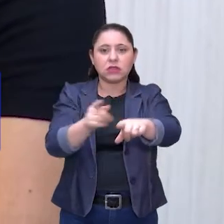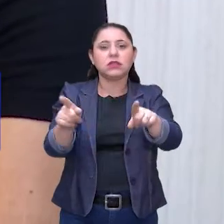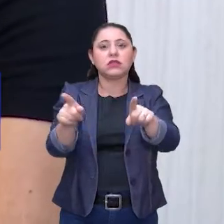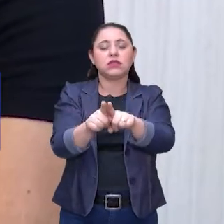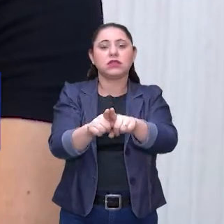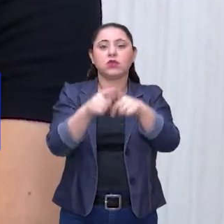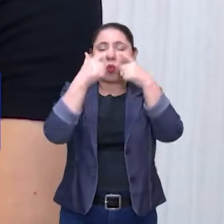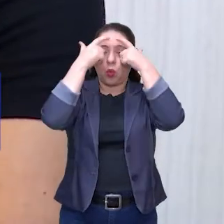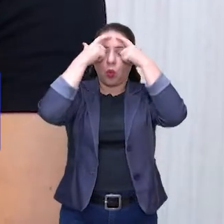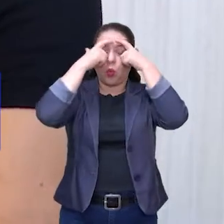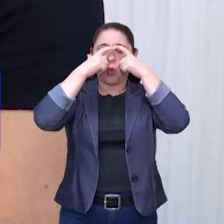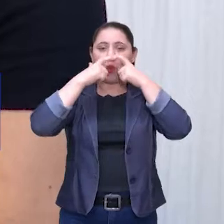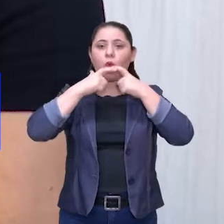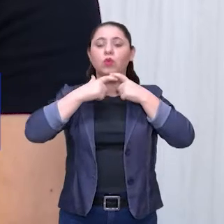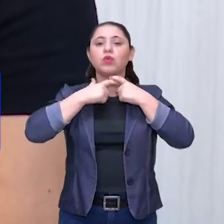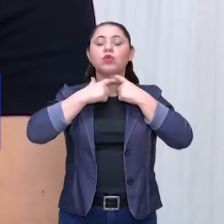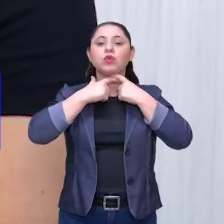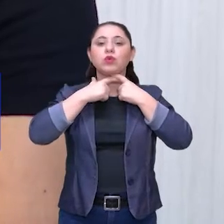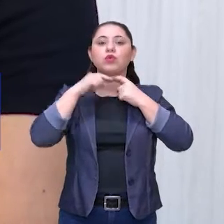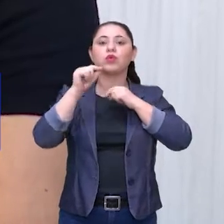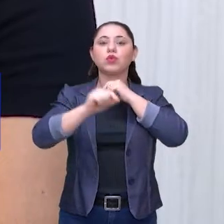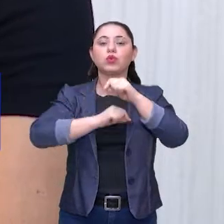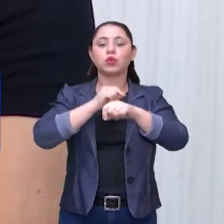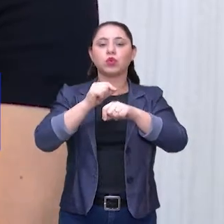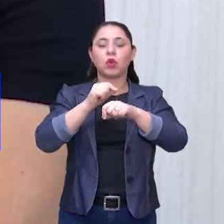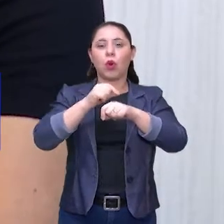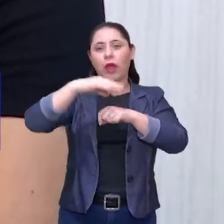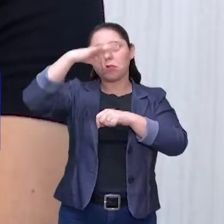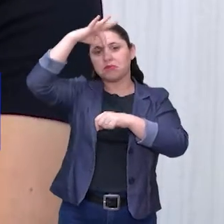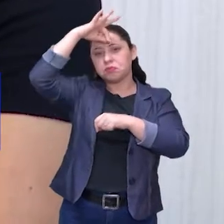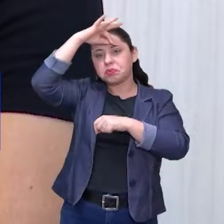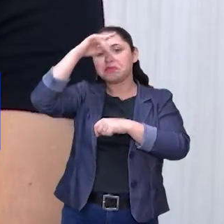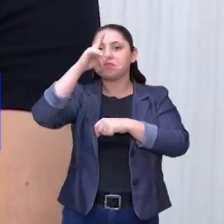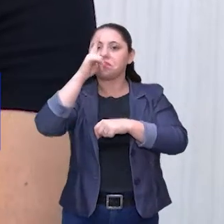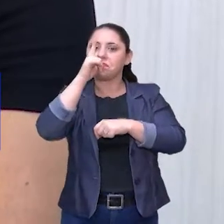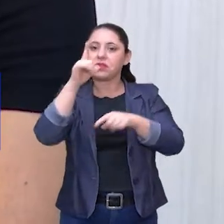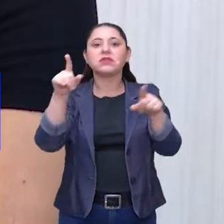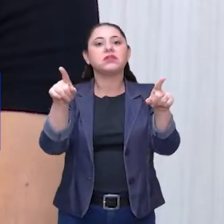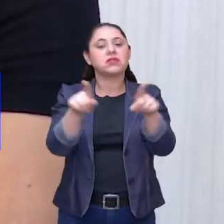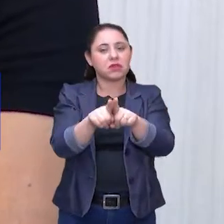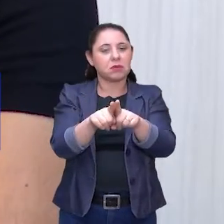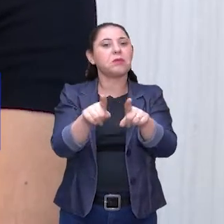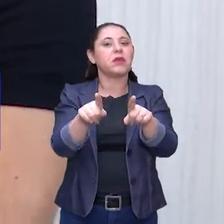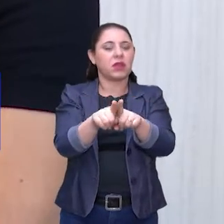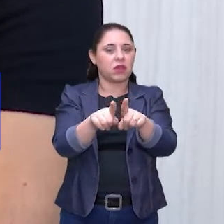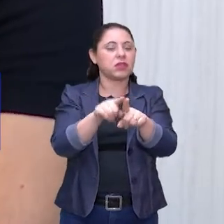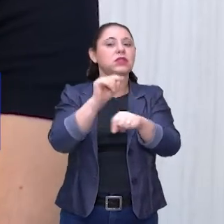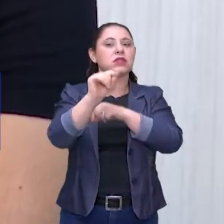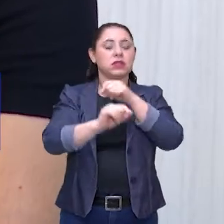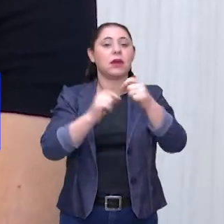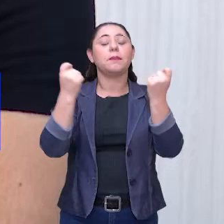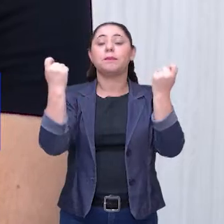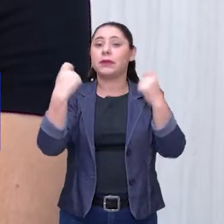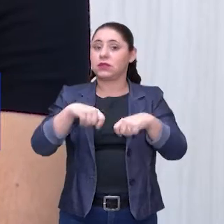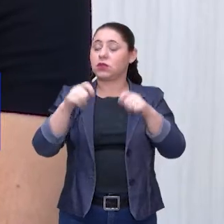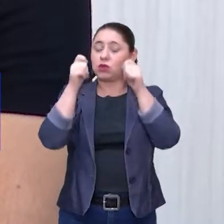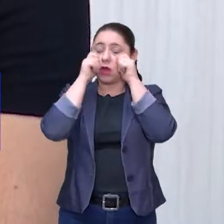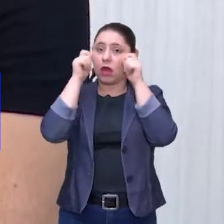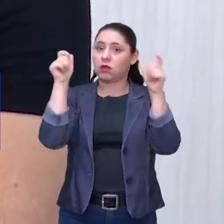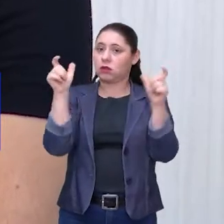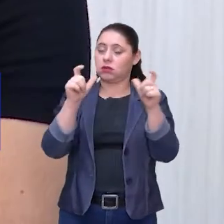acometer couro cabeludo, pode acometer a face, né, a região íntima, então pode